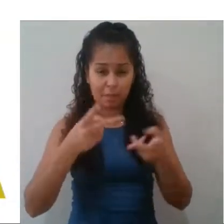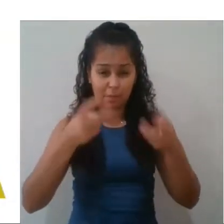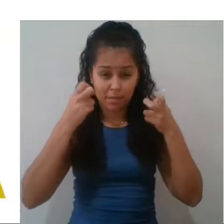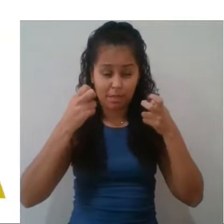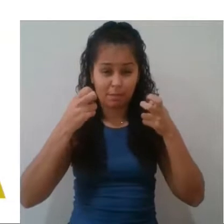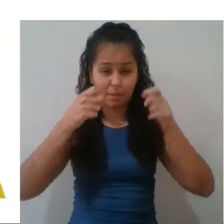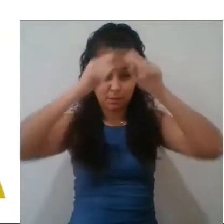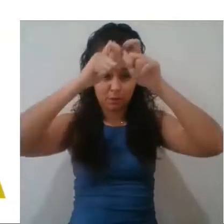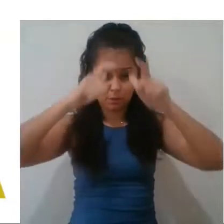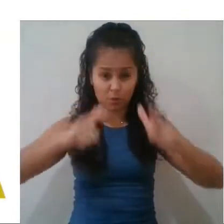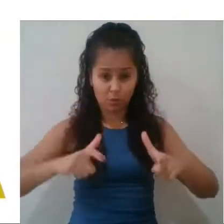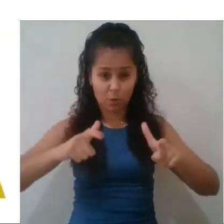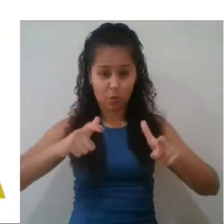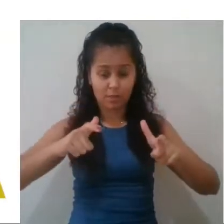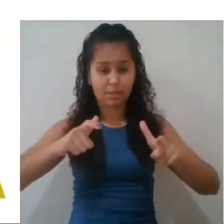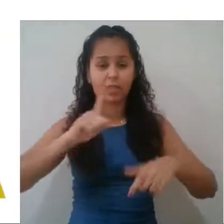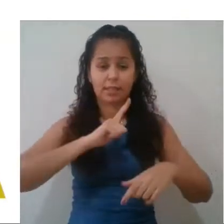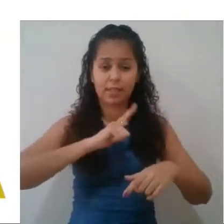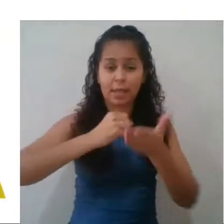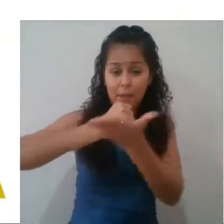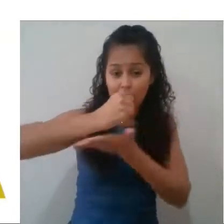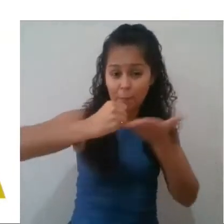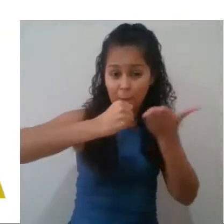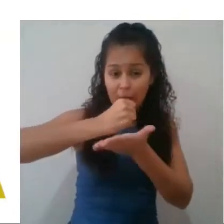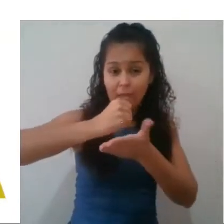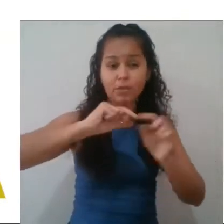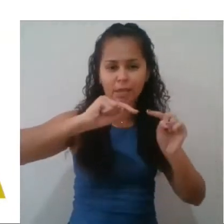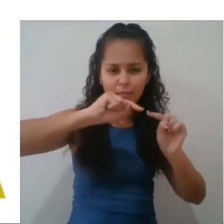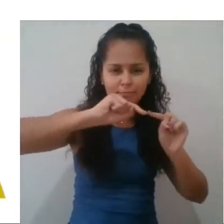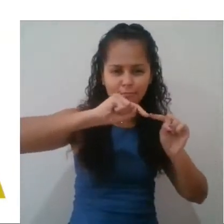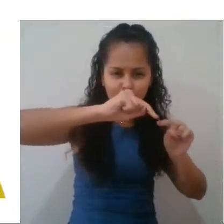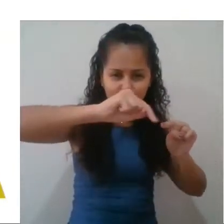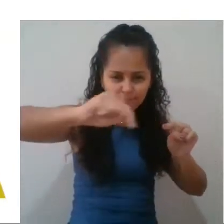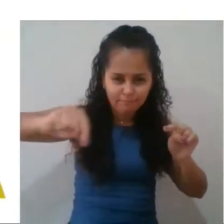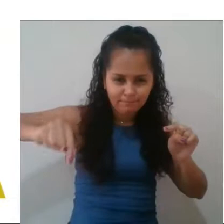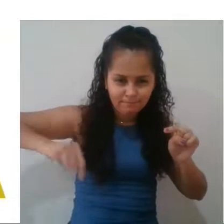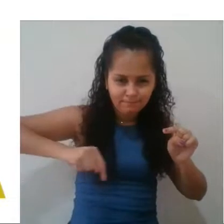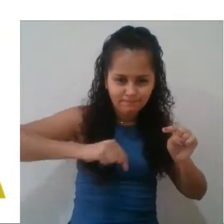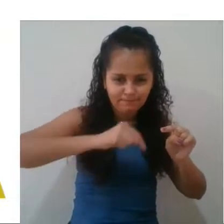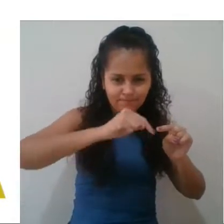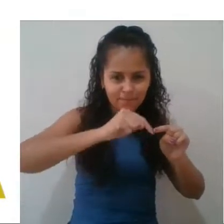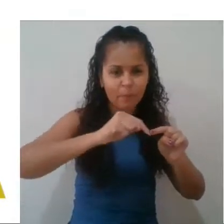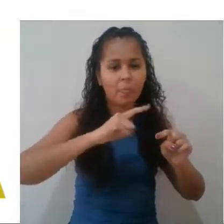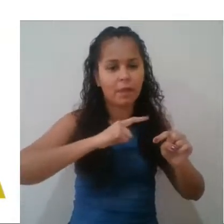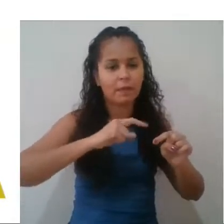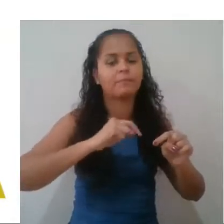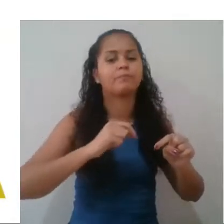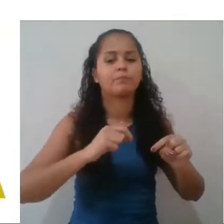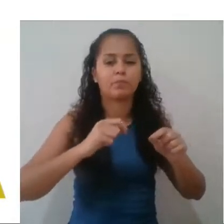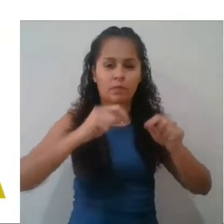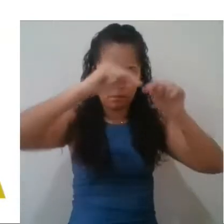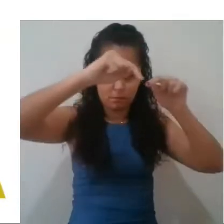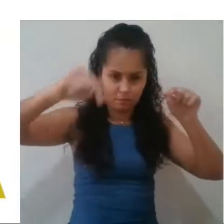cone possui bases em formato de círculo. Portanto, a base menor terá